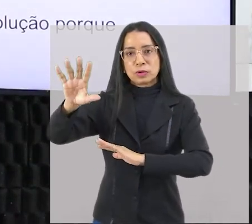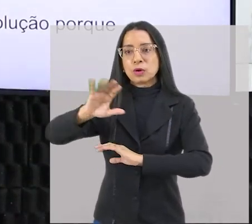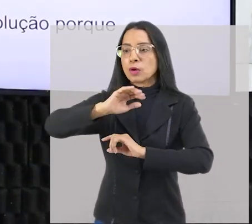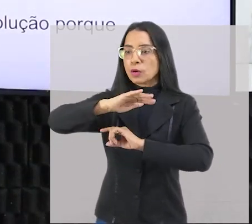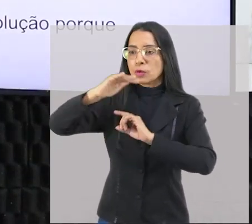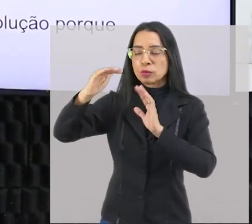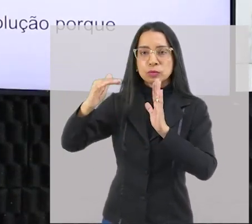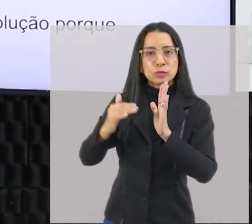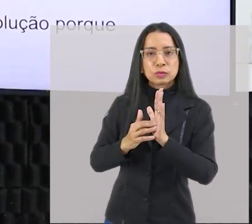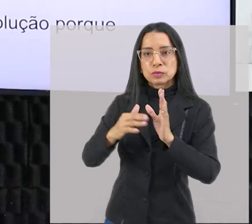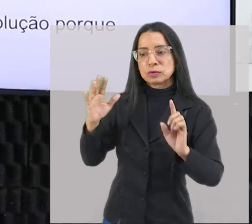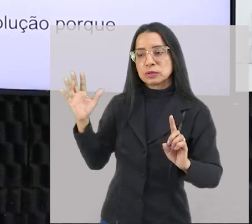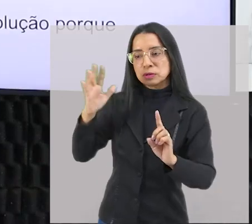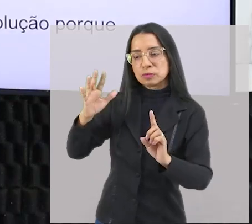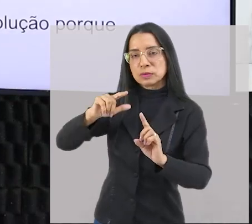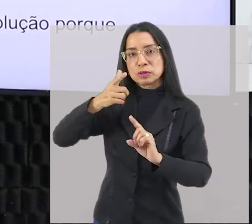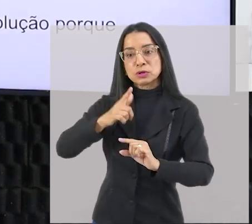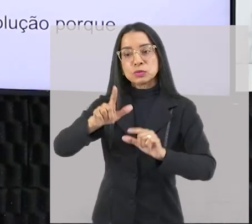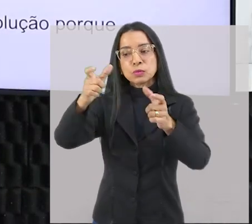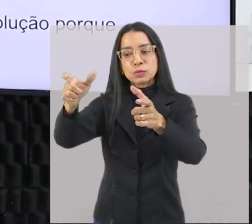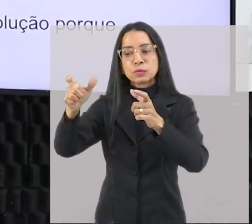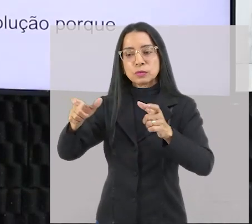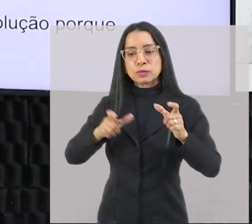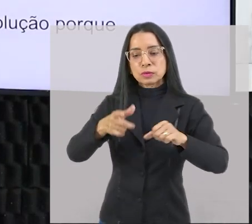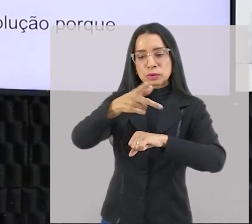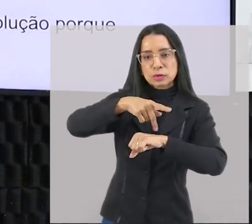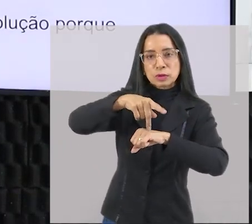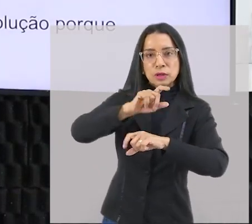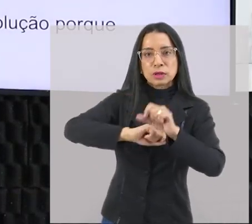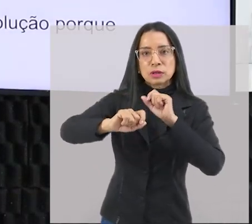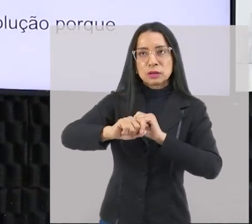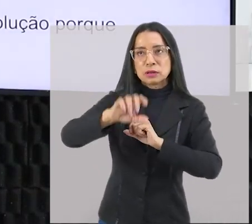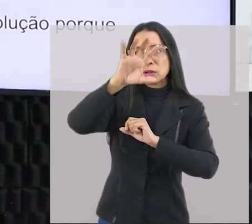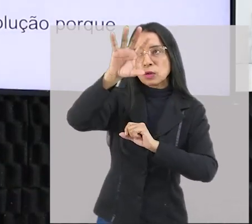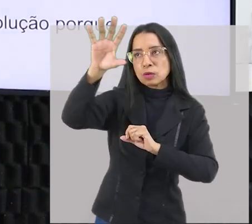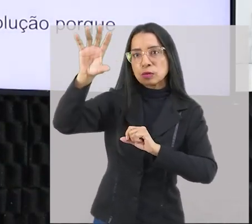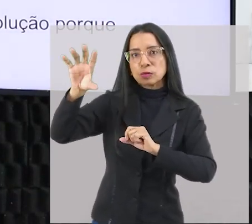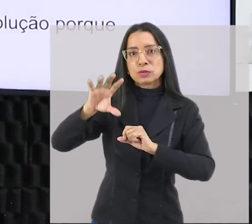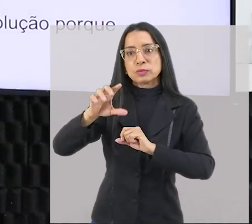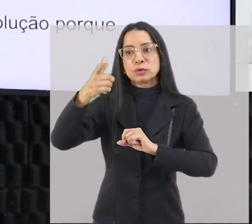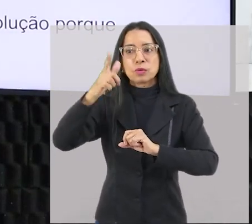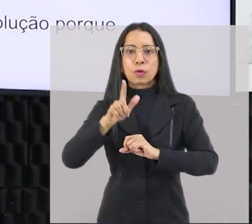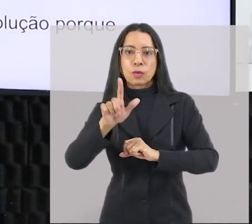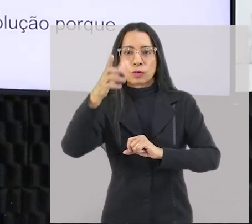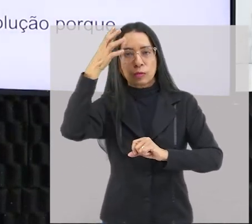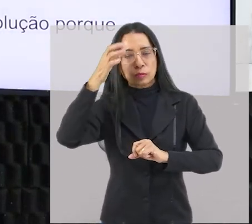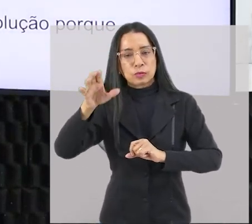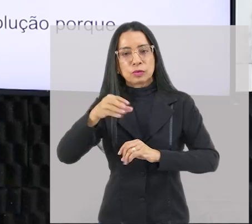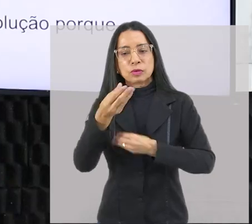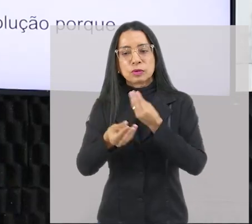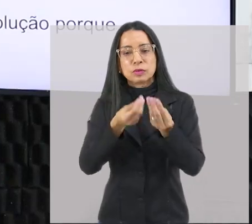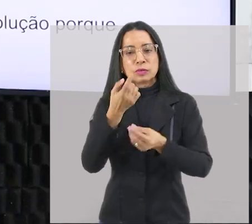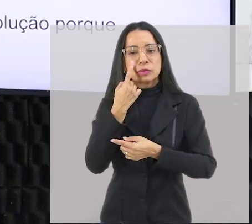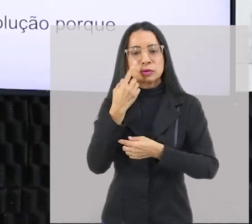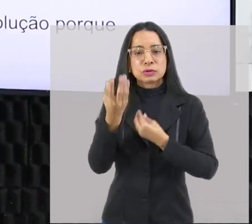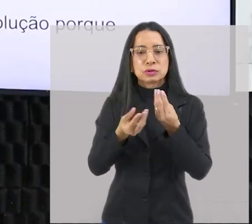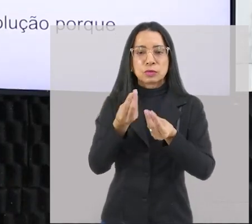influências que viessem de outros lugares, outros países, outros continentes, outras culturas, eram vistas